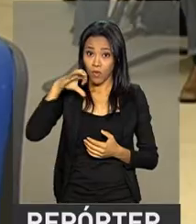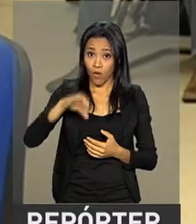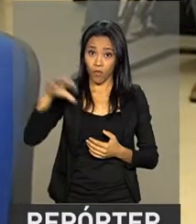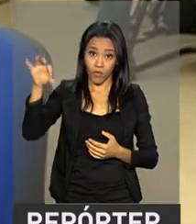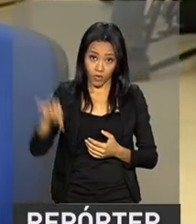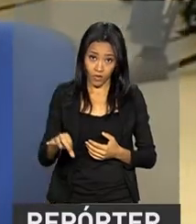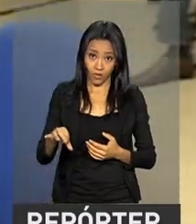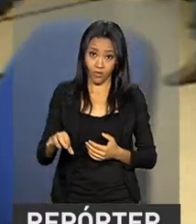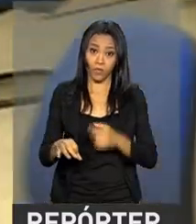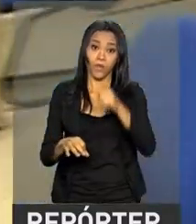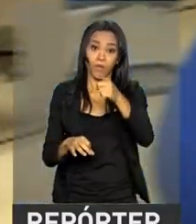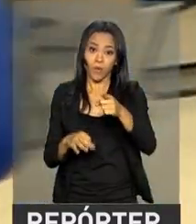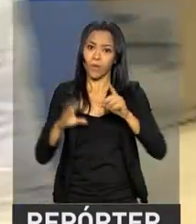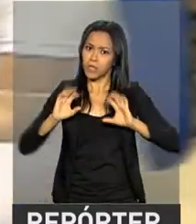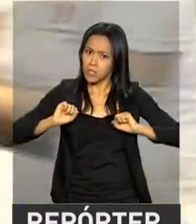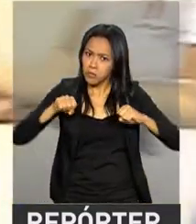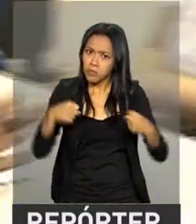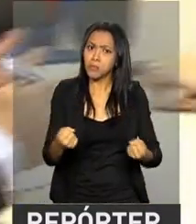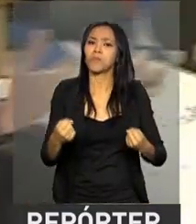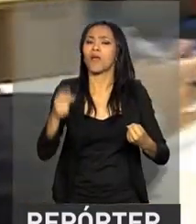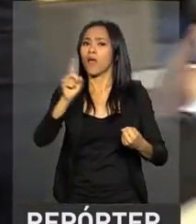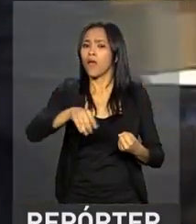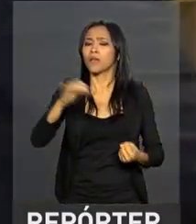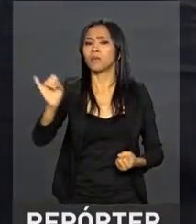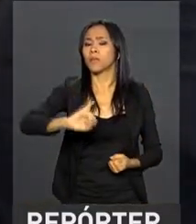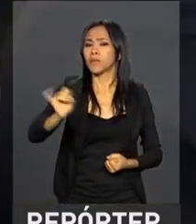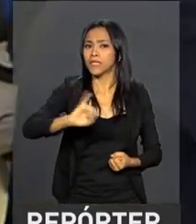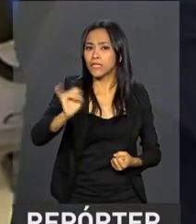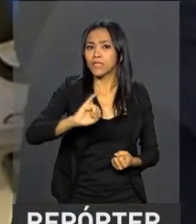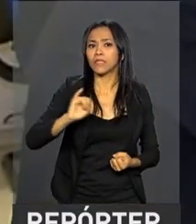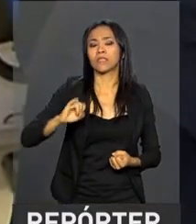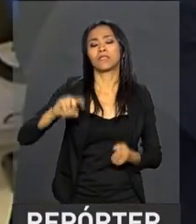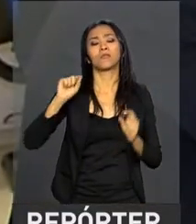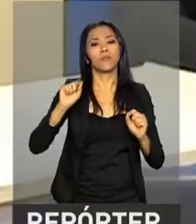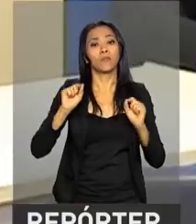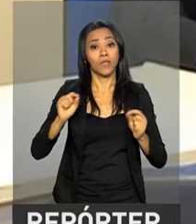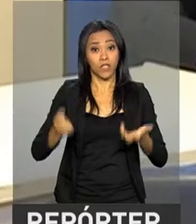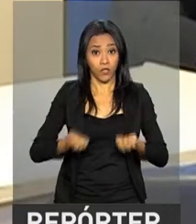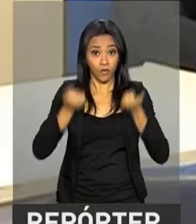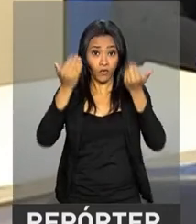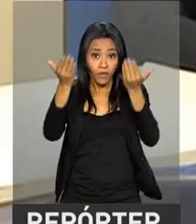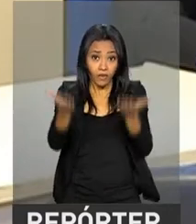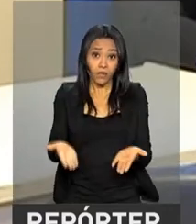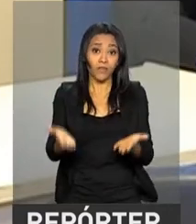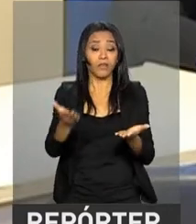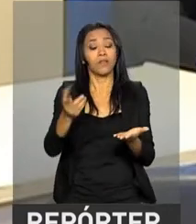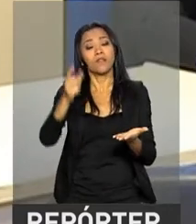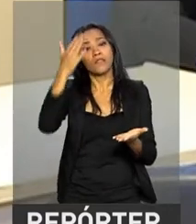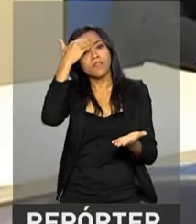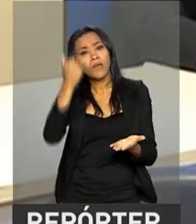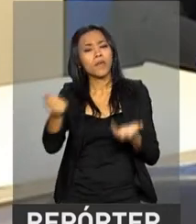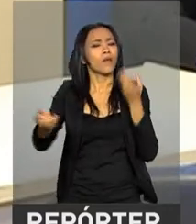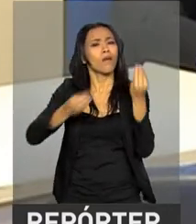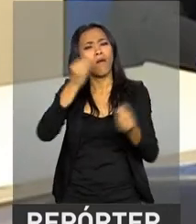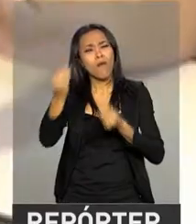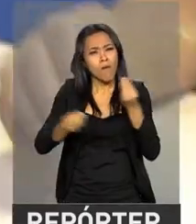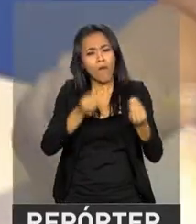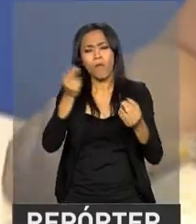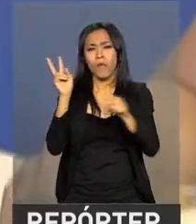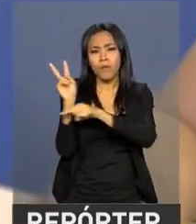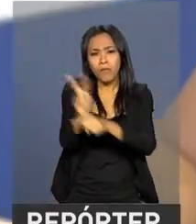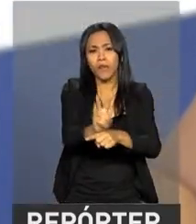todo esse desempenho reforça a importância ea necessidade de oferecer e facilitar o crédito para as micro e pequenas